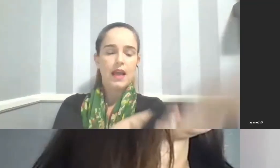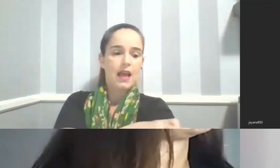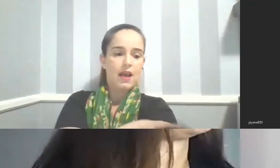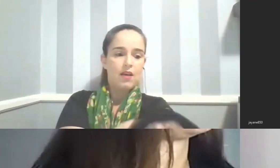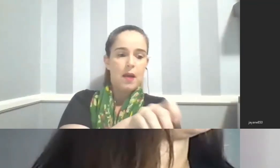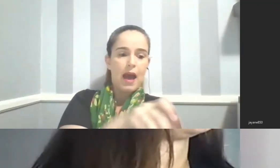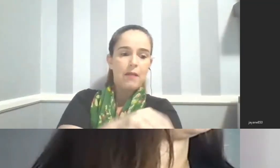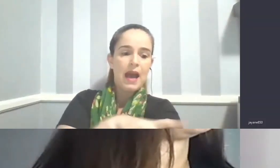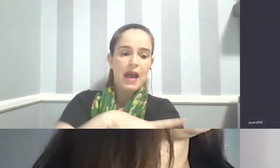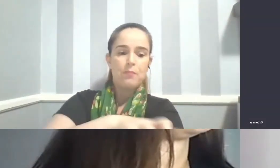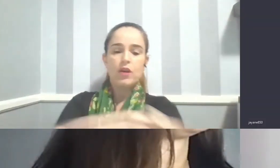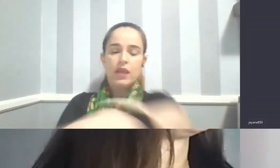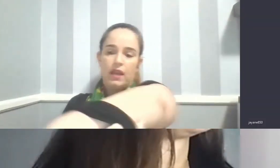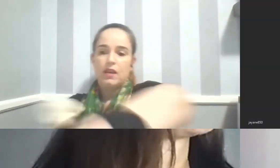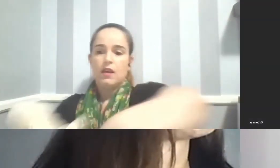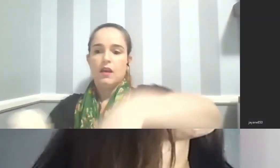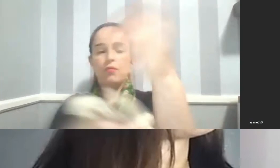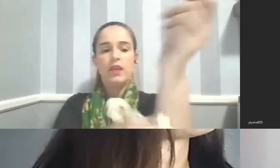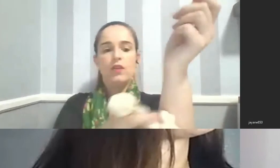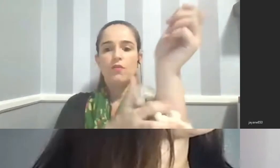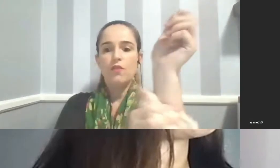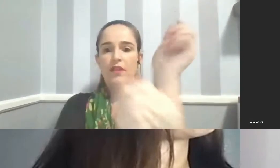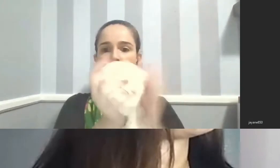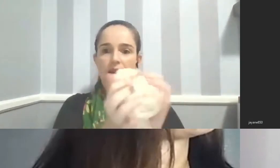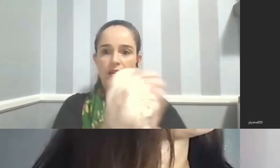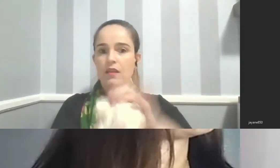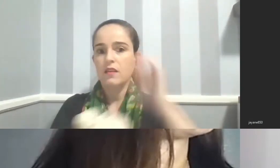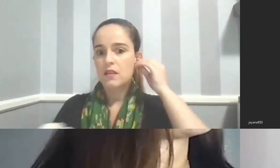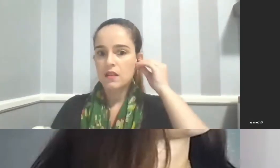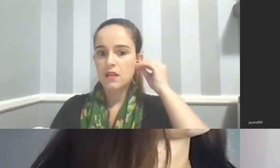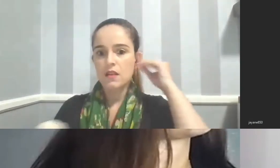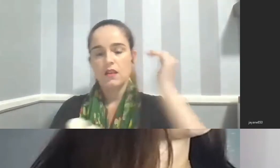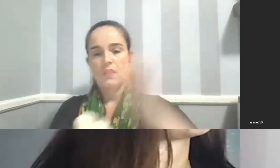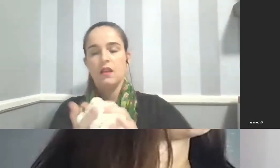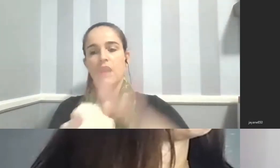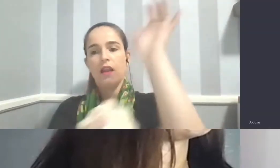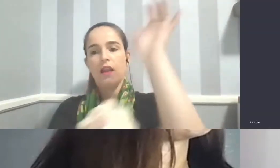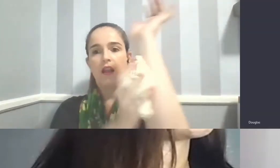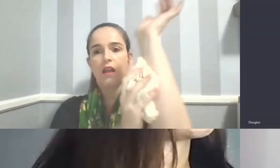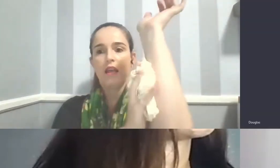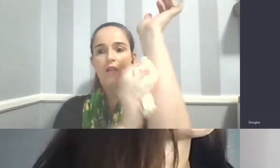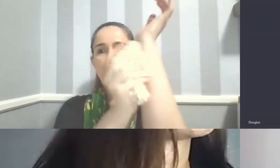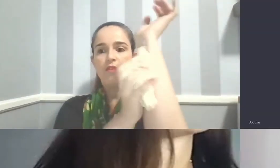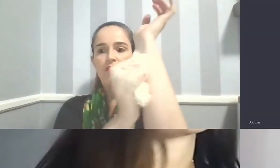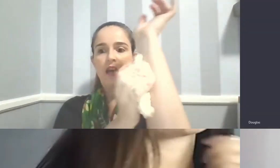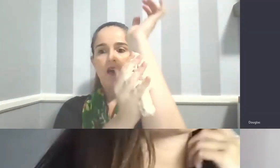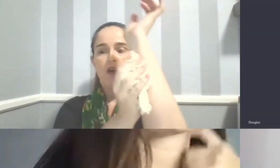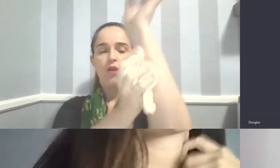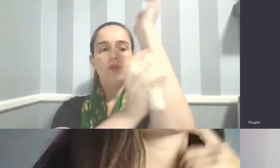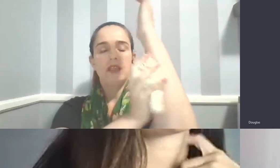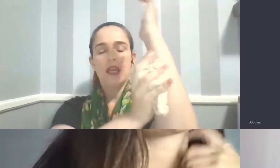poder amarrar. Por quê? Porque eu não vou ficar. Bota no chão lá, bota lá. Ó. Eu não